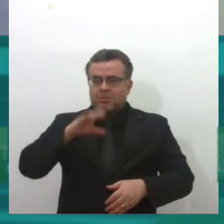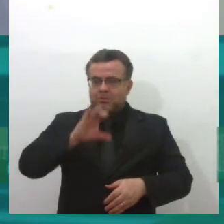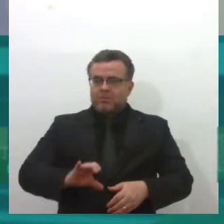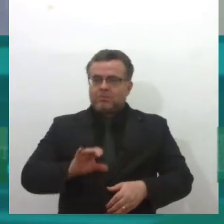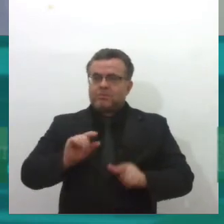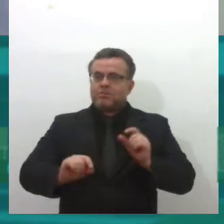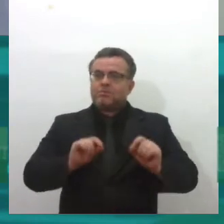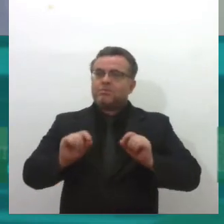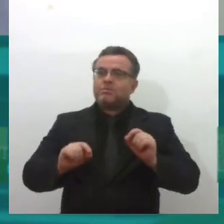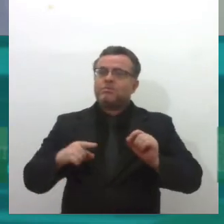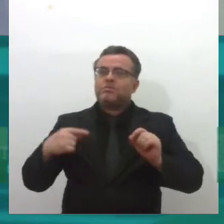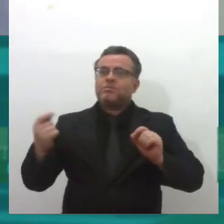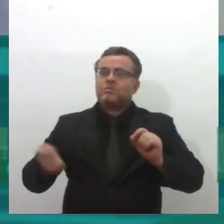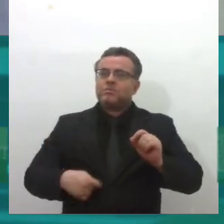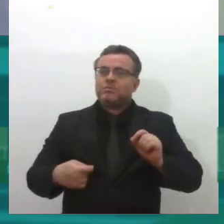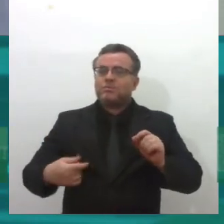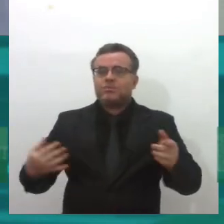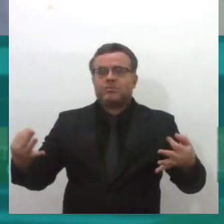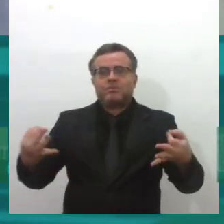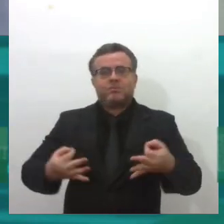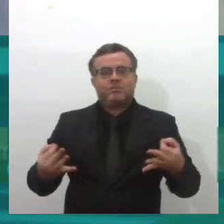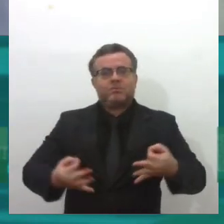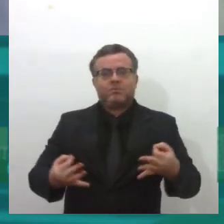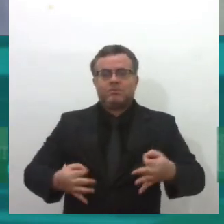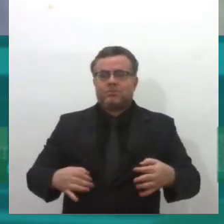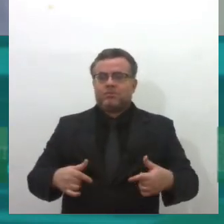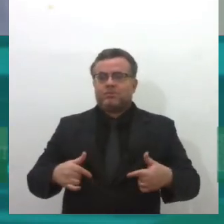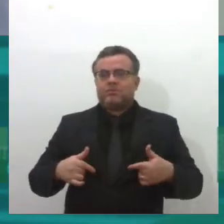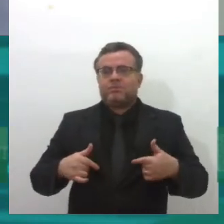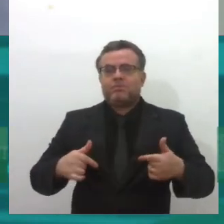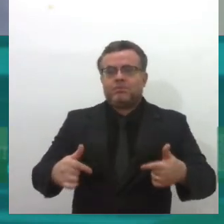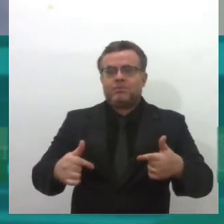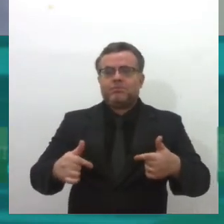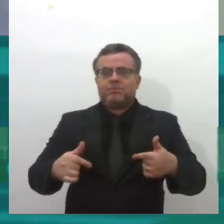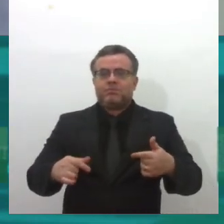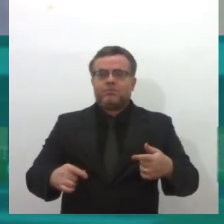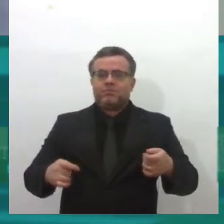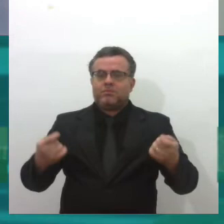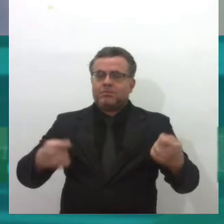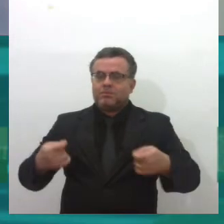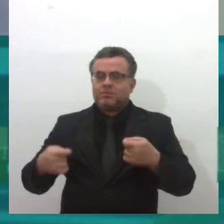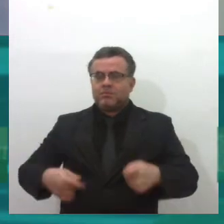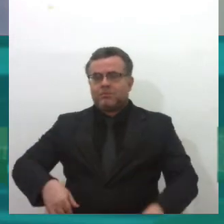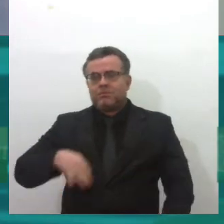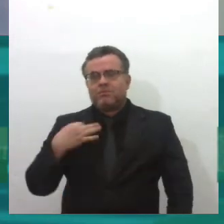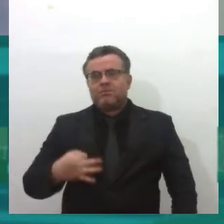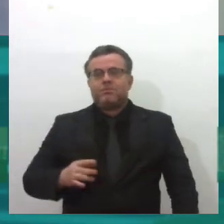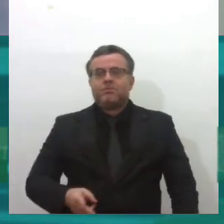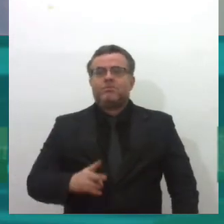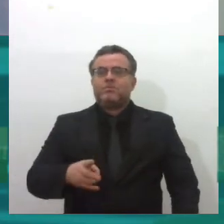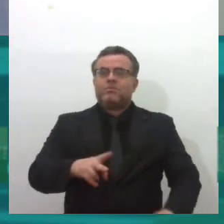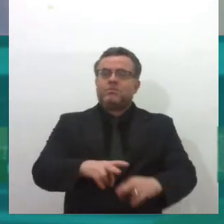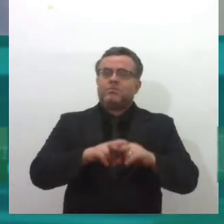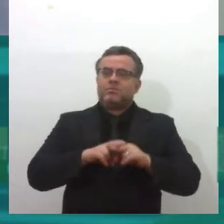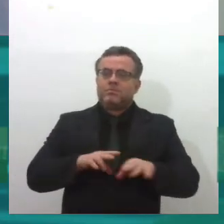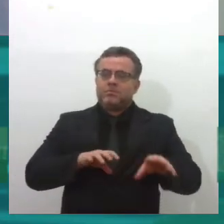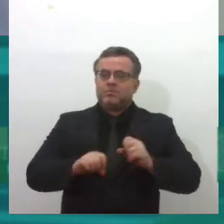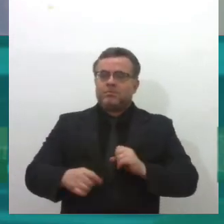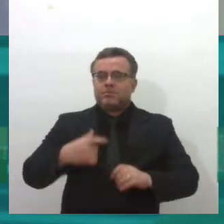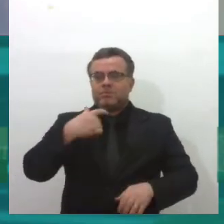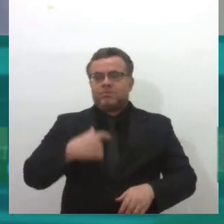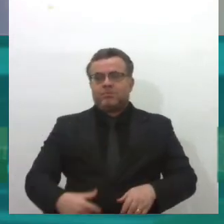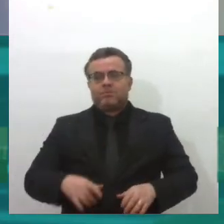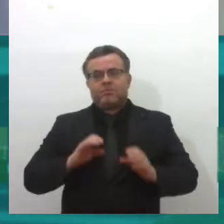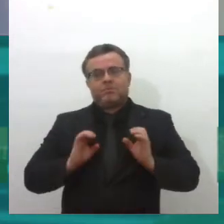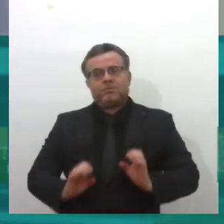pode fazer perfeitamente um trabalho com jovens nesse sentido. Então, é a formação ética. E o